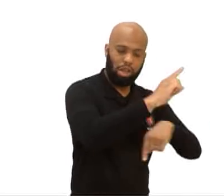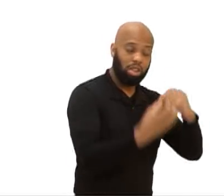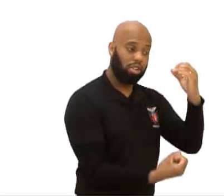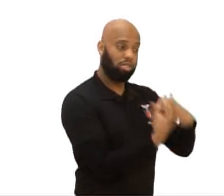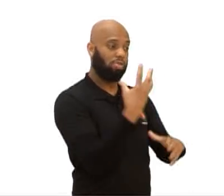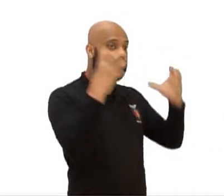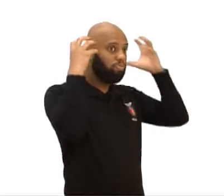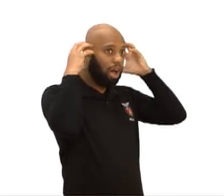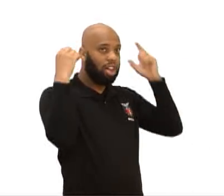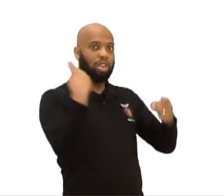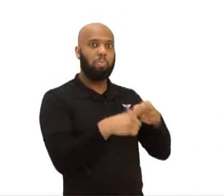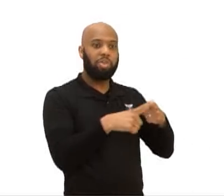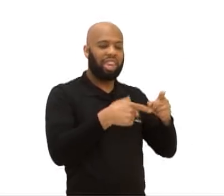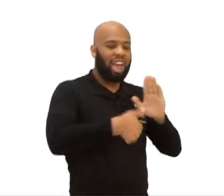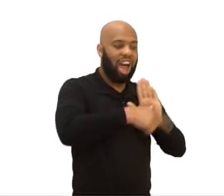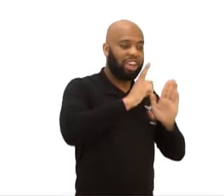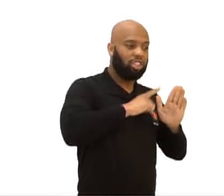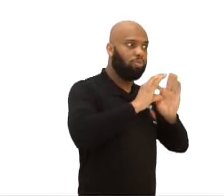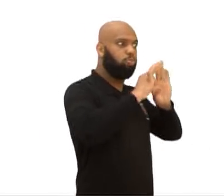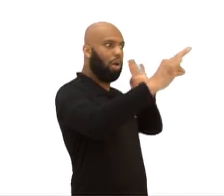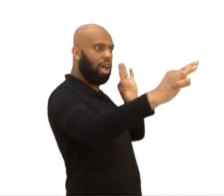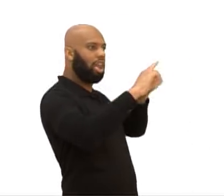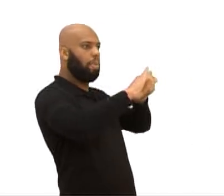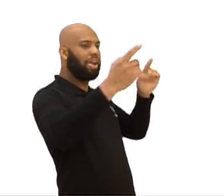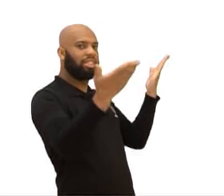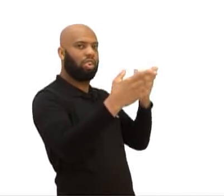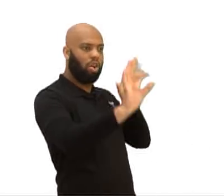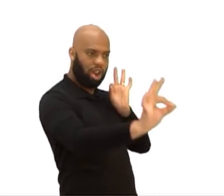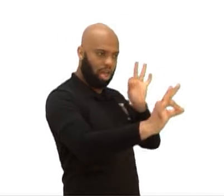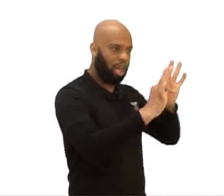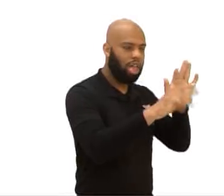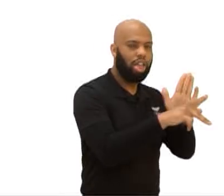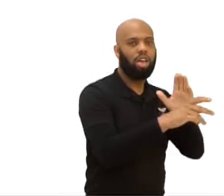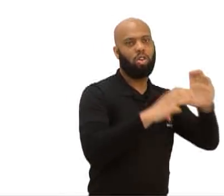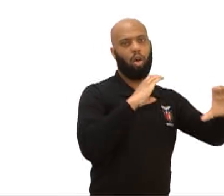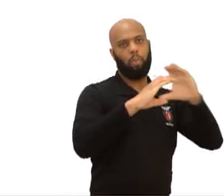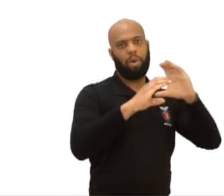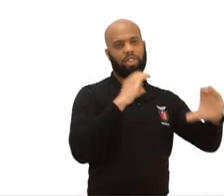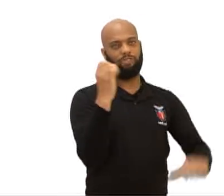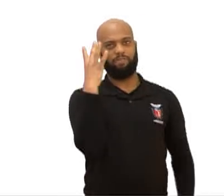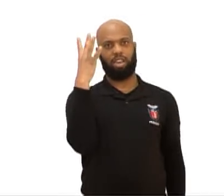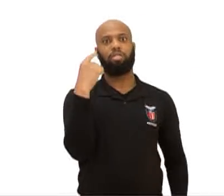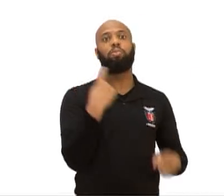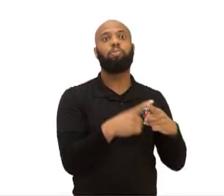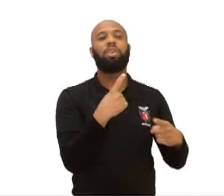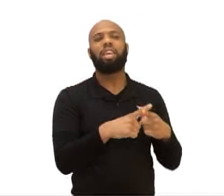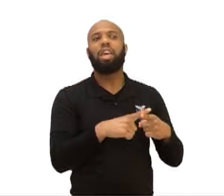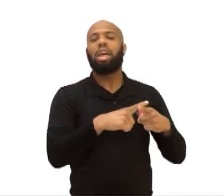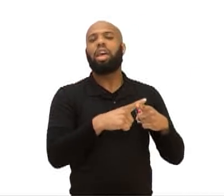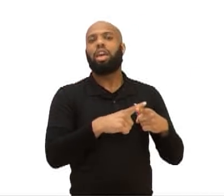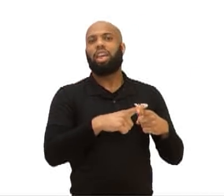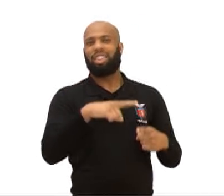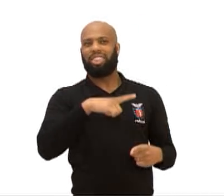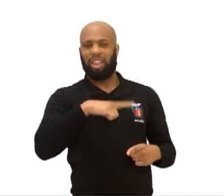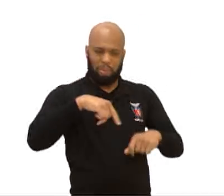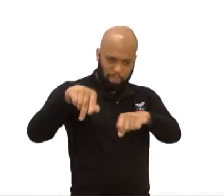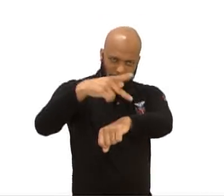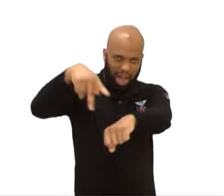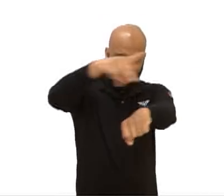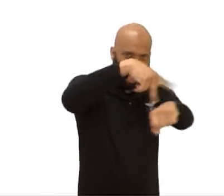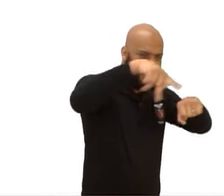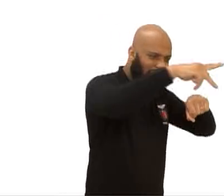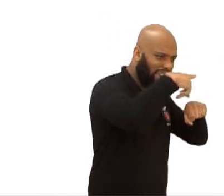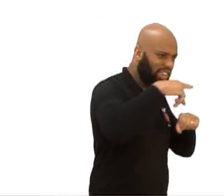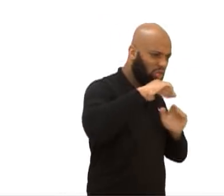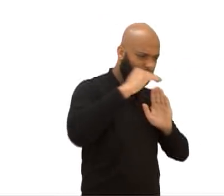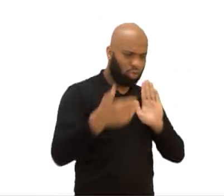distância deixou de ser uma barreira para a comunicação. No entanto, não há unanimidade entre os países quanto